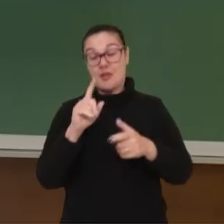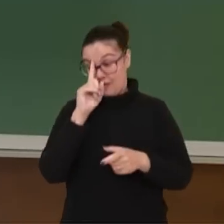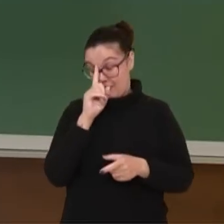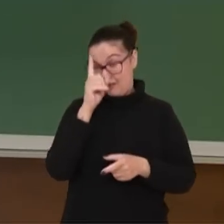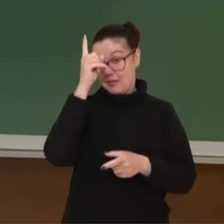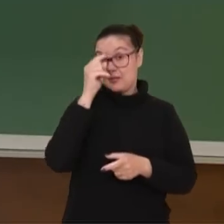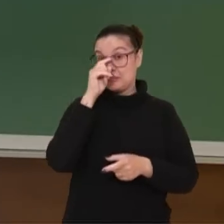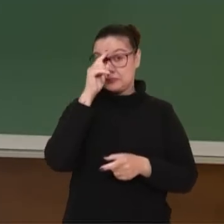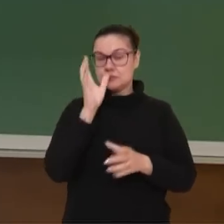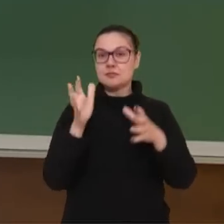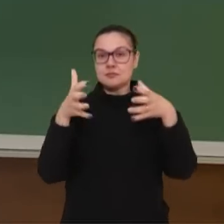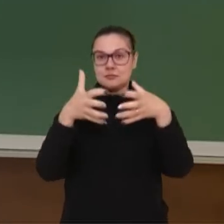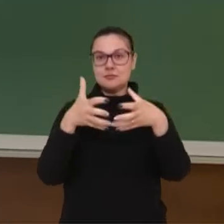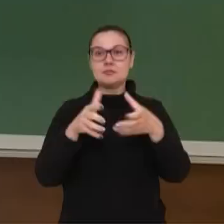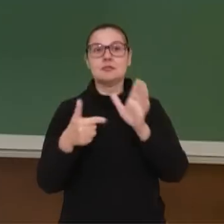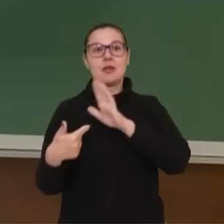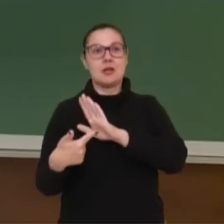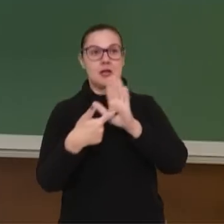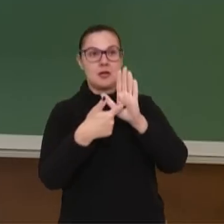ideia dessa